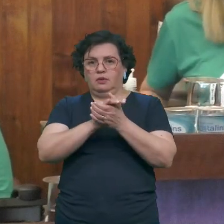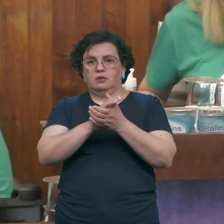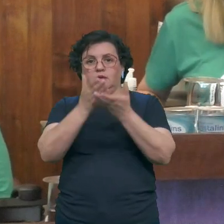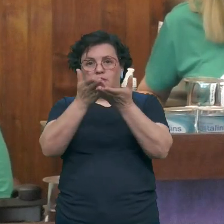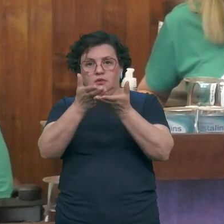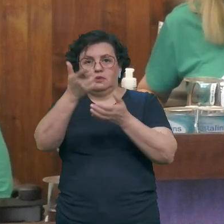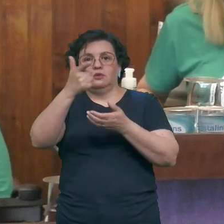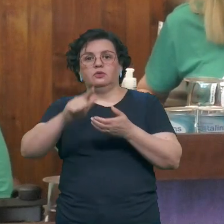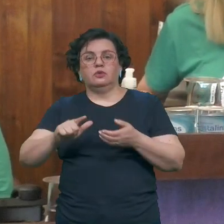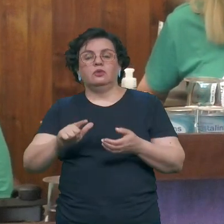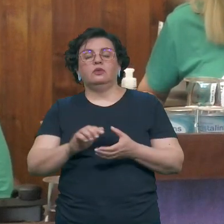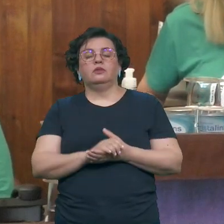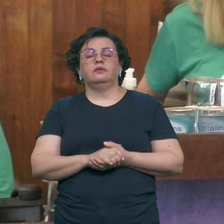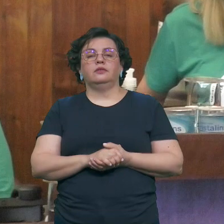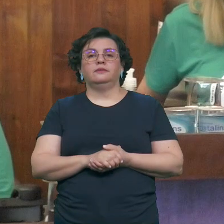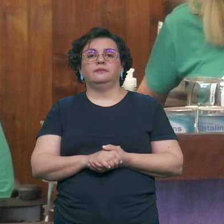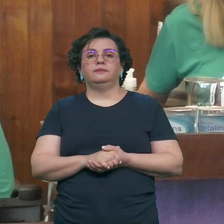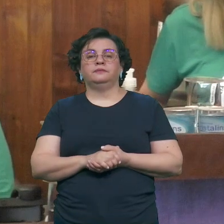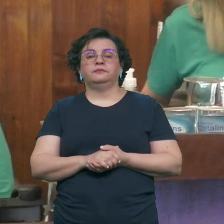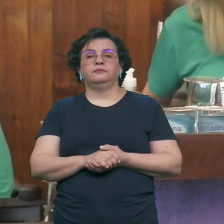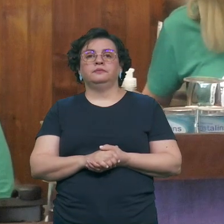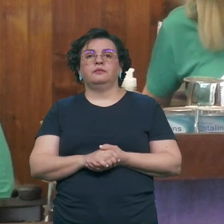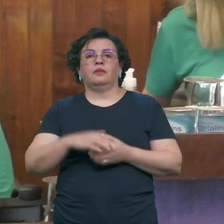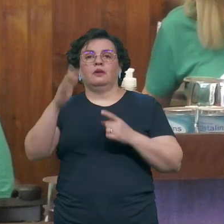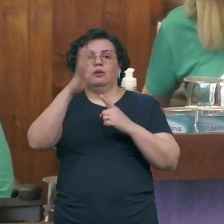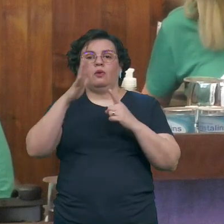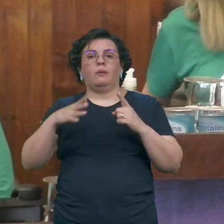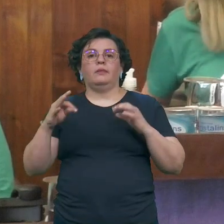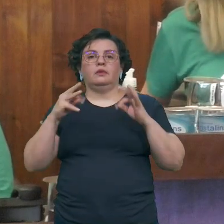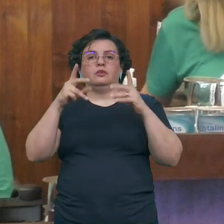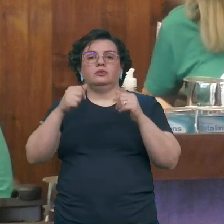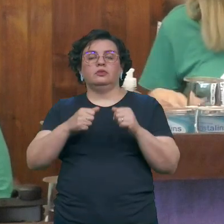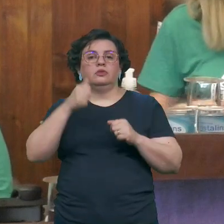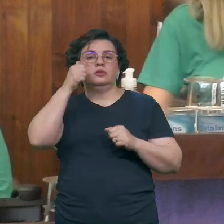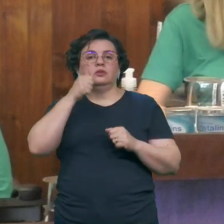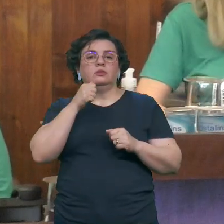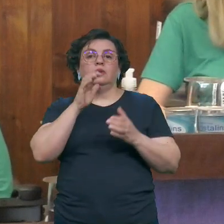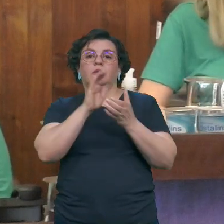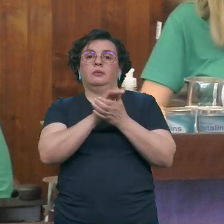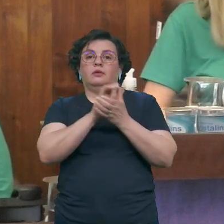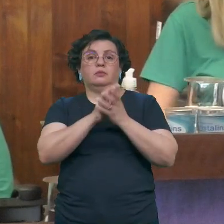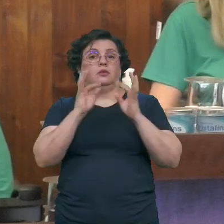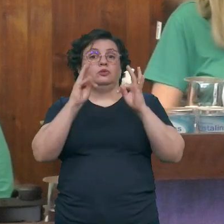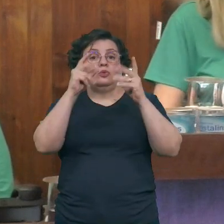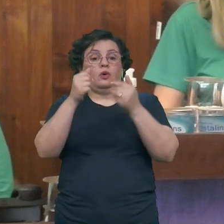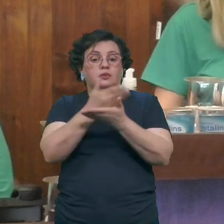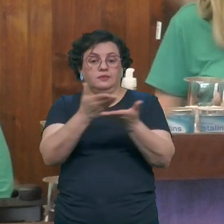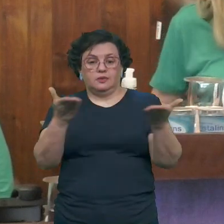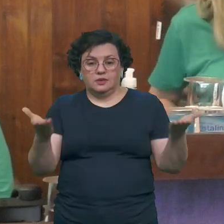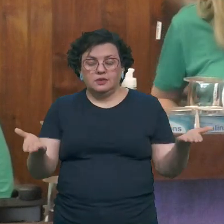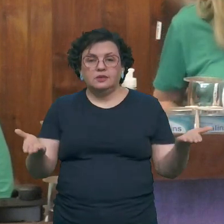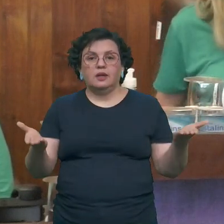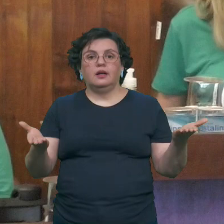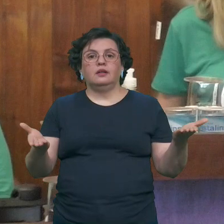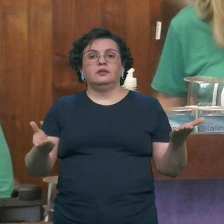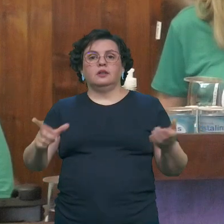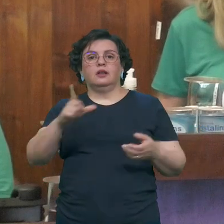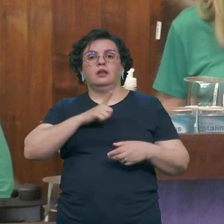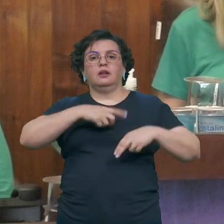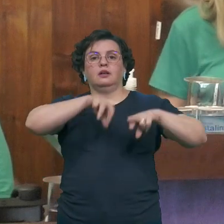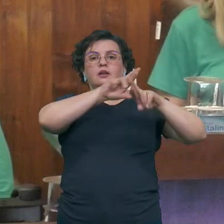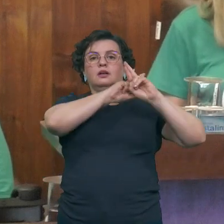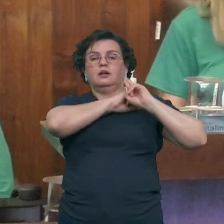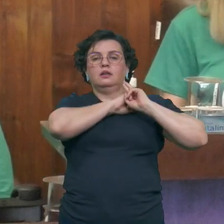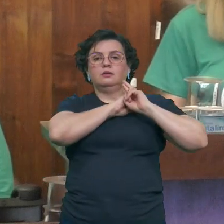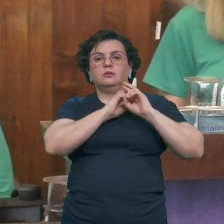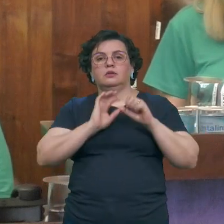pela iniciativa, em homenagem a todas as mulheres, parabenizar aqui todas as homenageadas que têm a